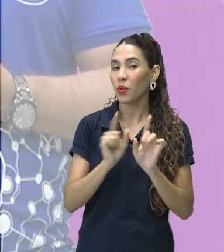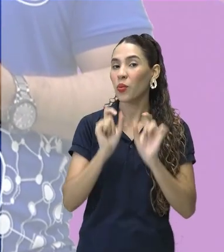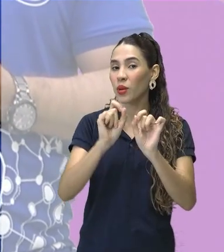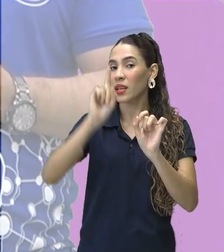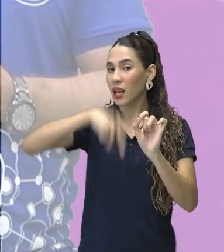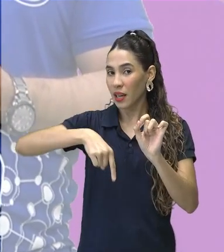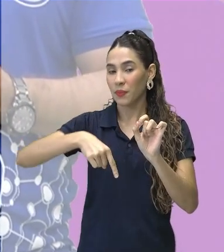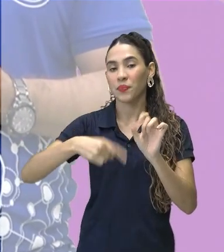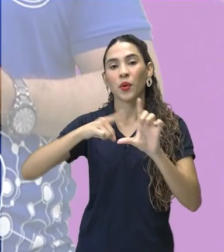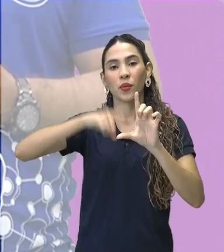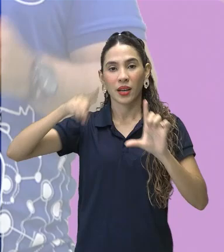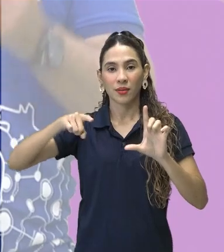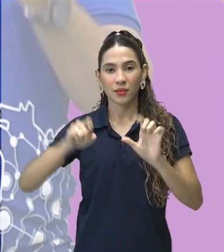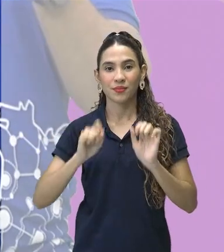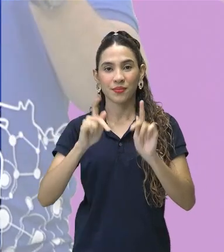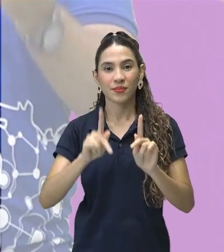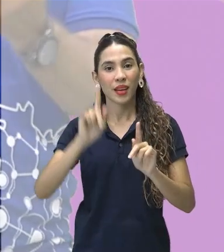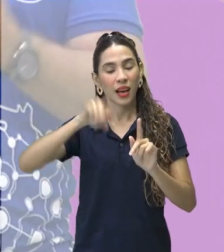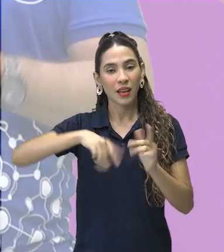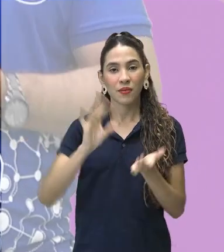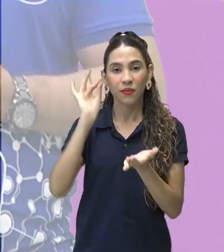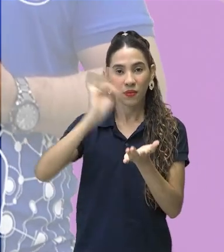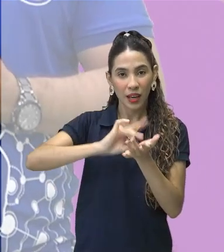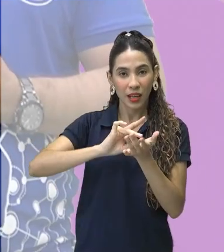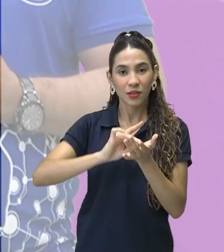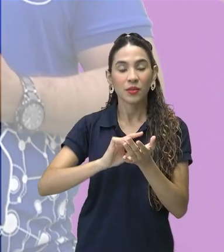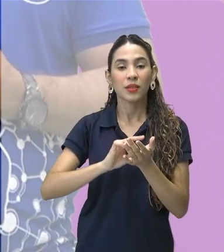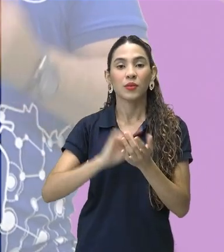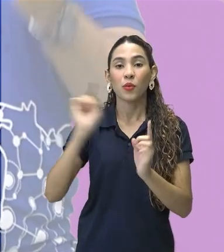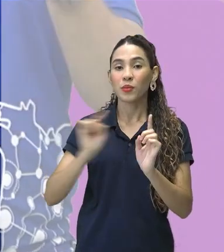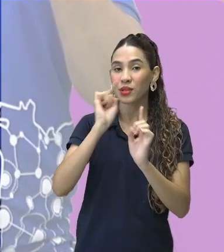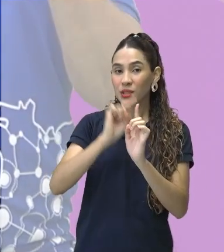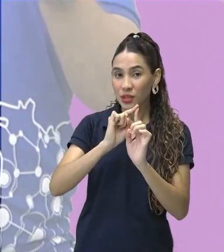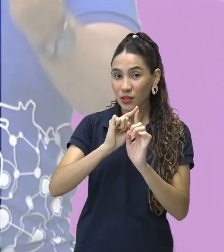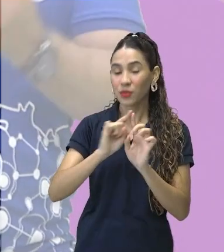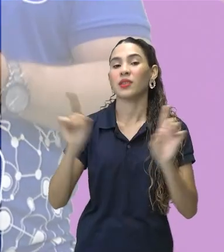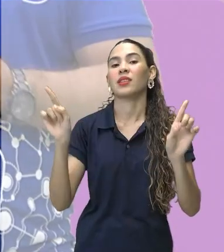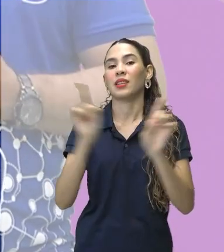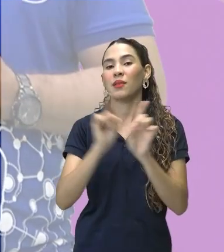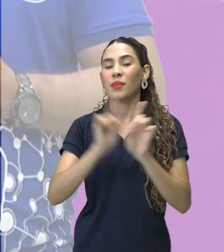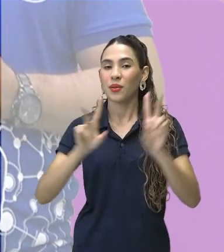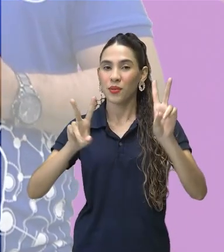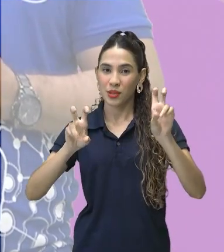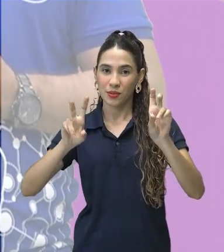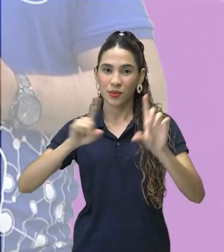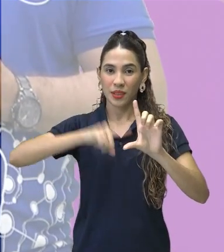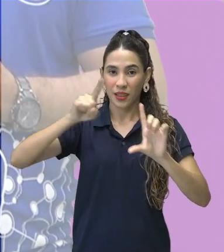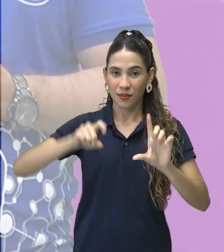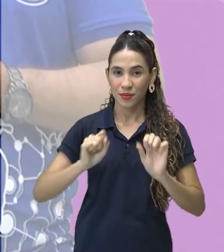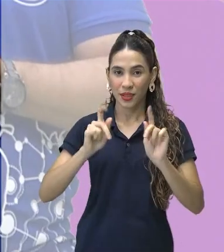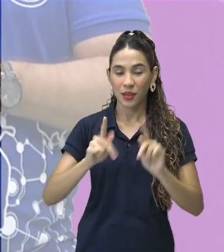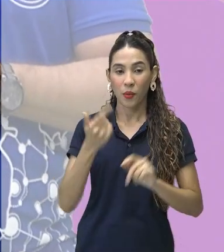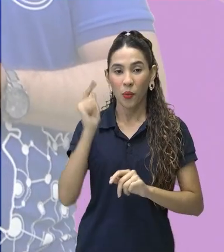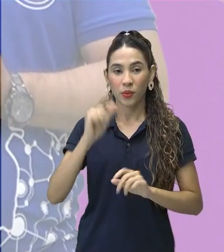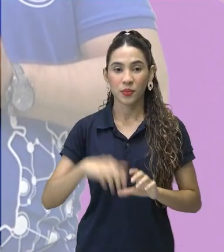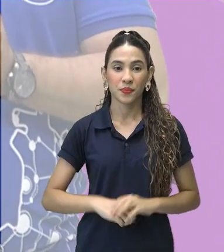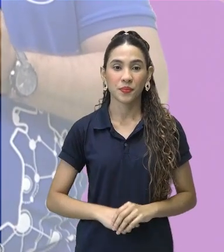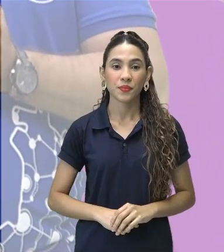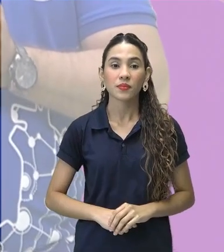que se trata aquele gráfico. Essa é exatamente a função, né, e o título do nosso gráfico. Vamos ao próximo?